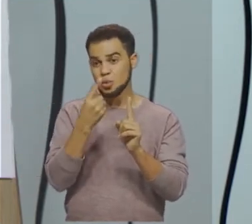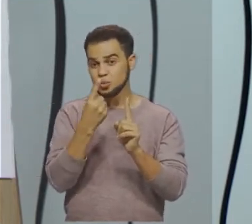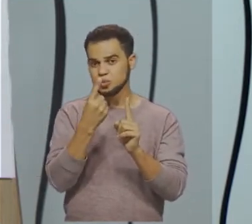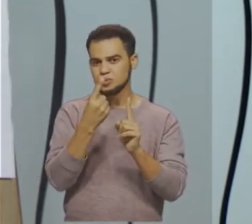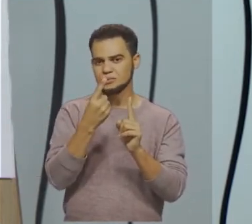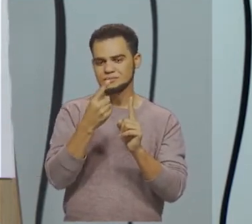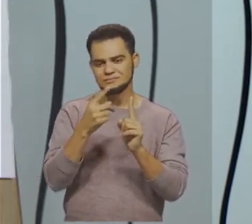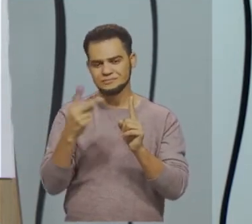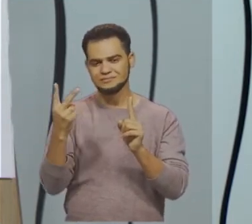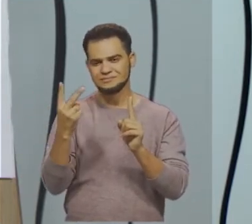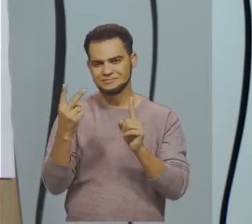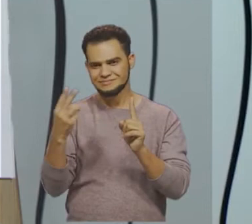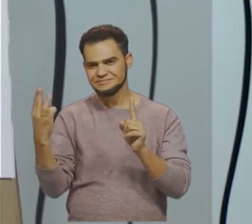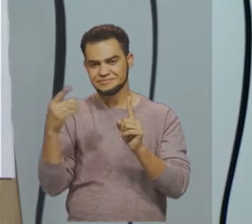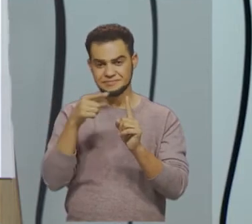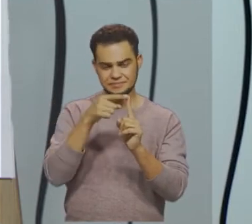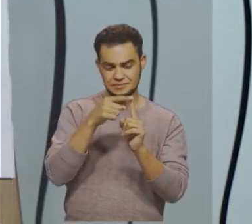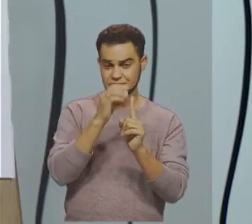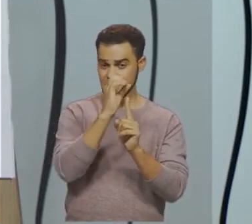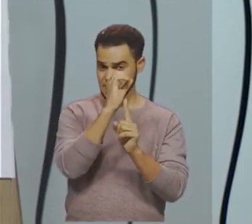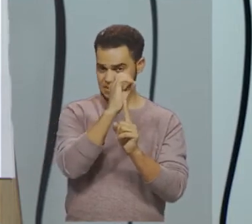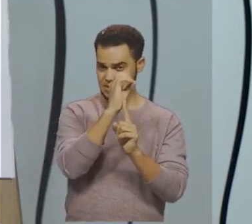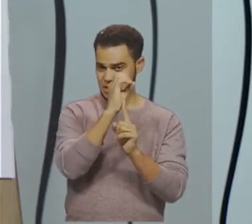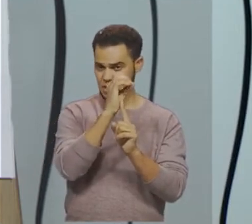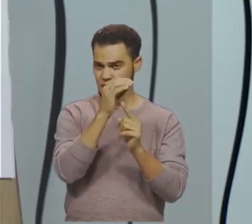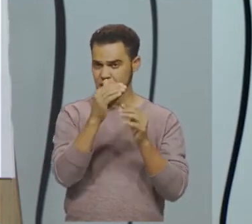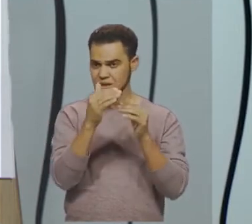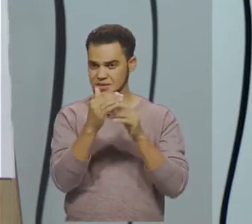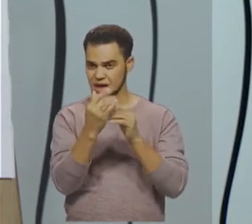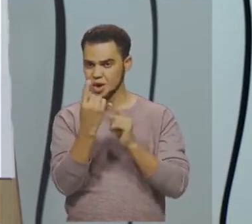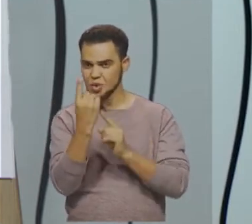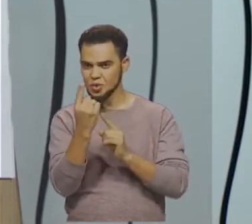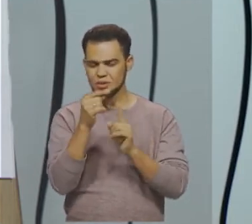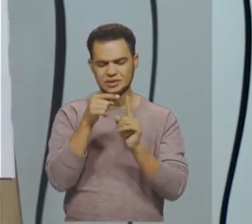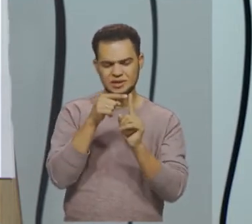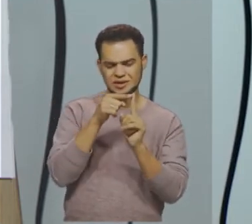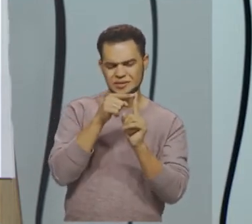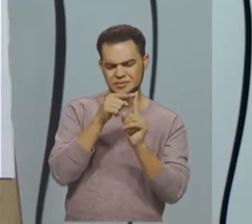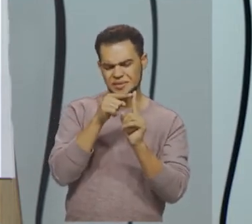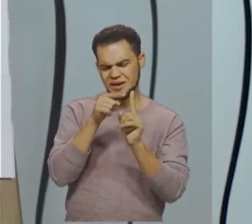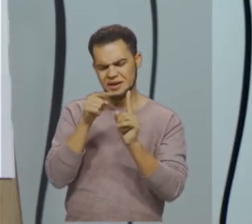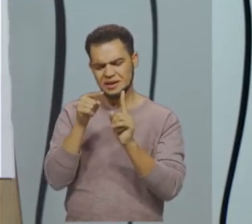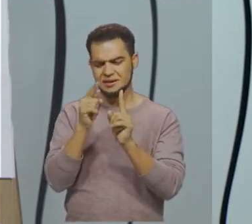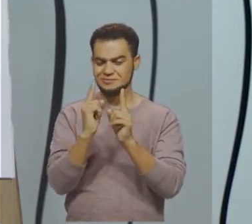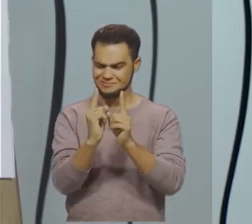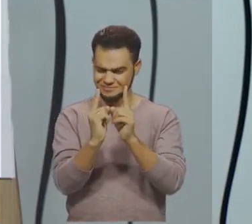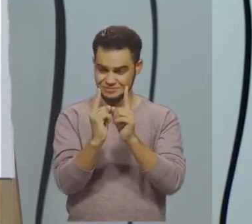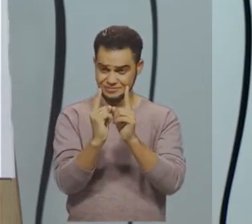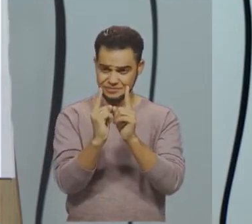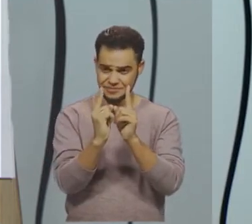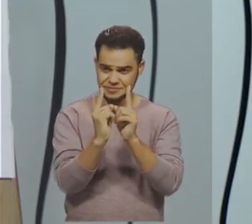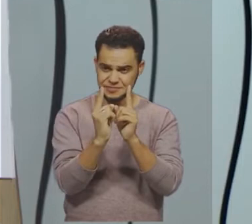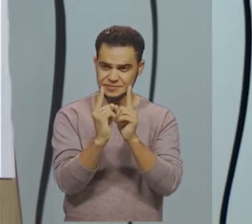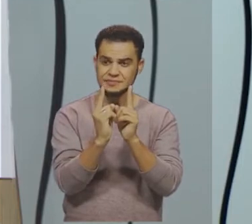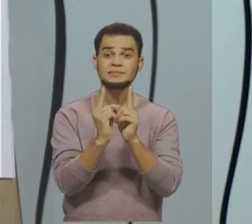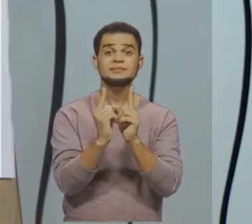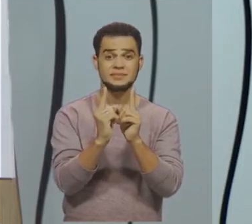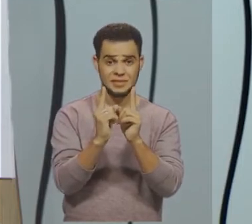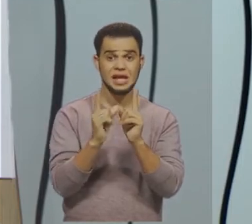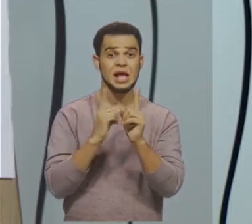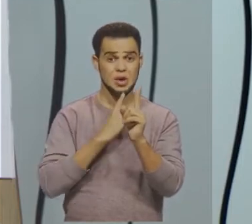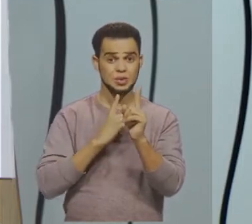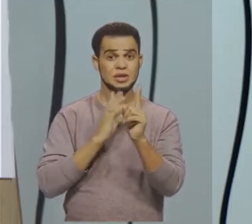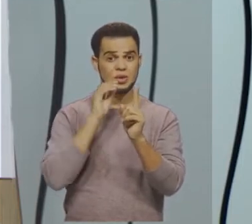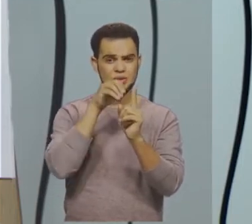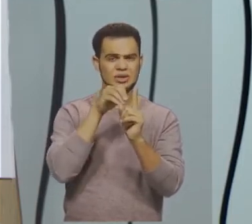do zero até 1, eu tenho todos os números do conjunto dos números